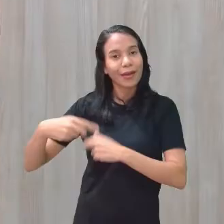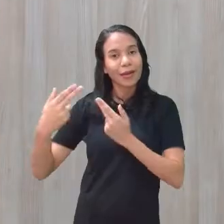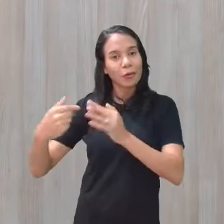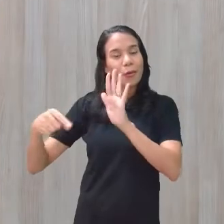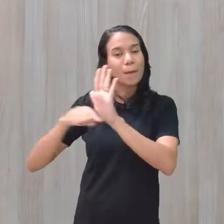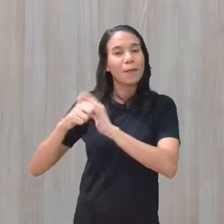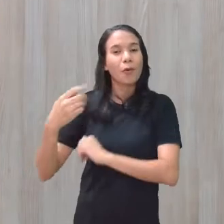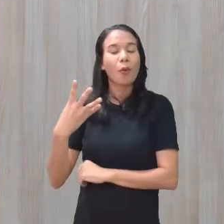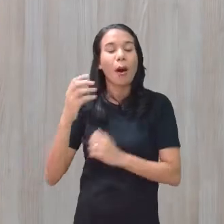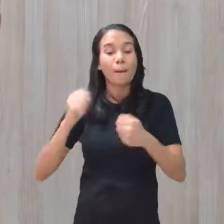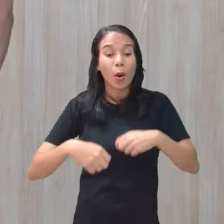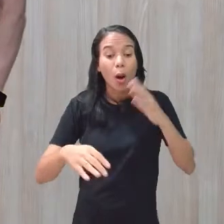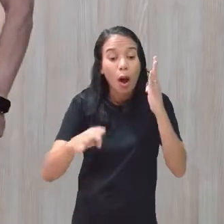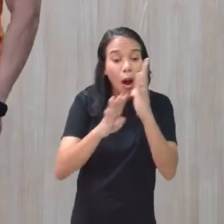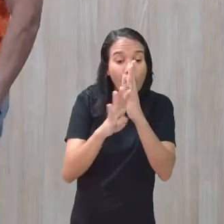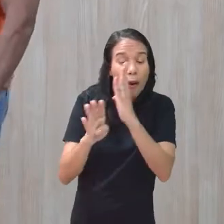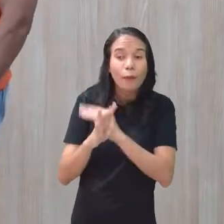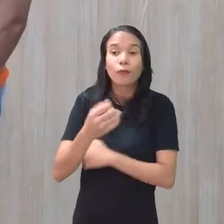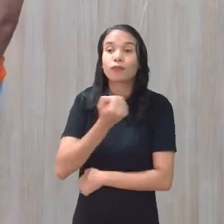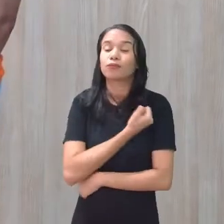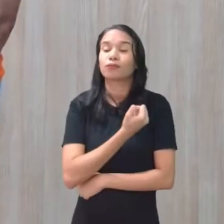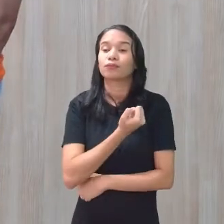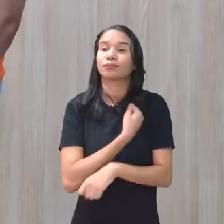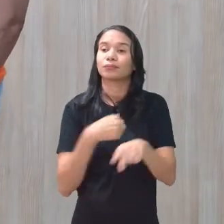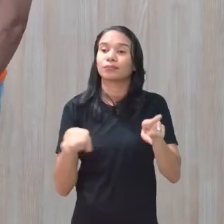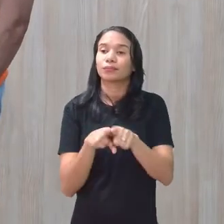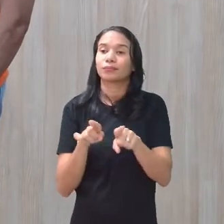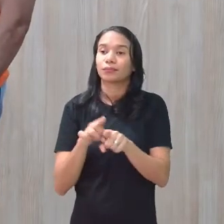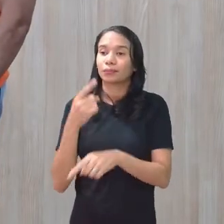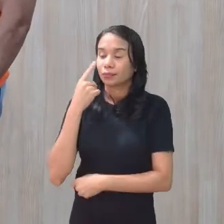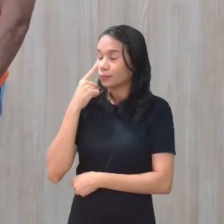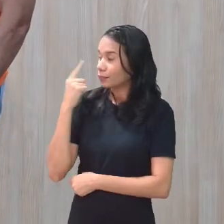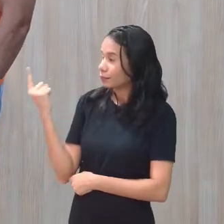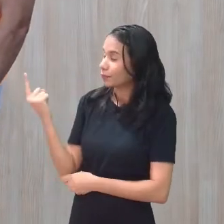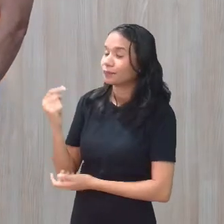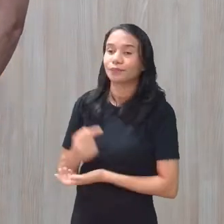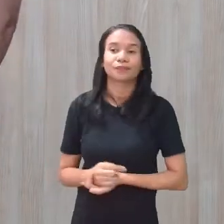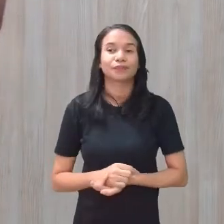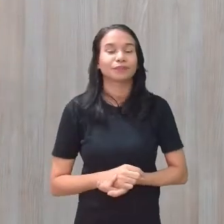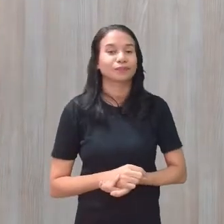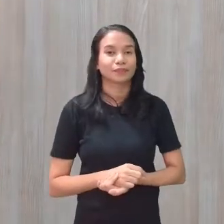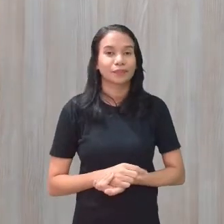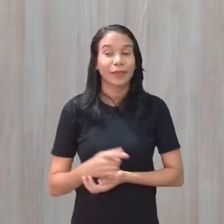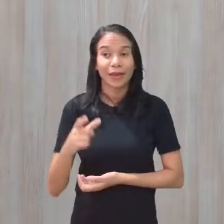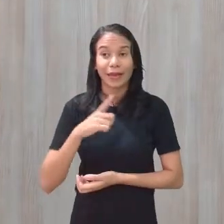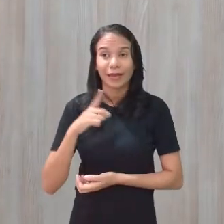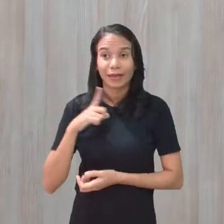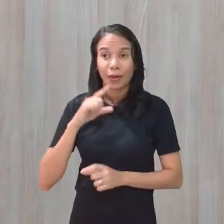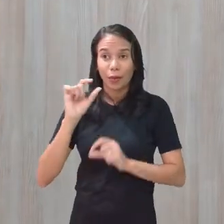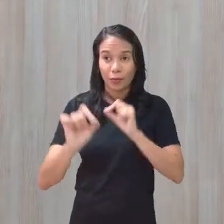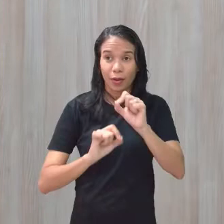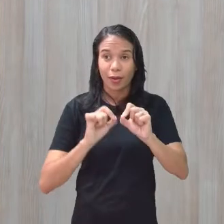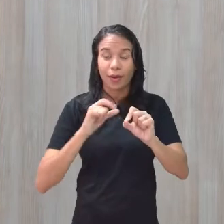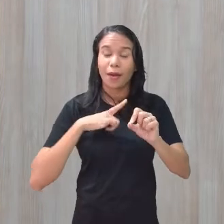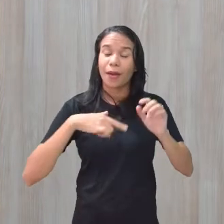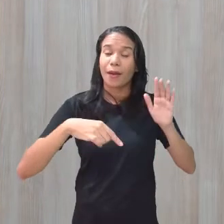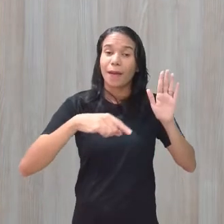pode localizar esses números aqui na retinha numérica. Então, ó, eu tenho que